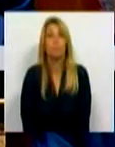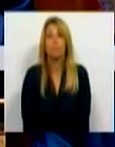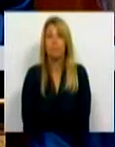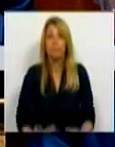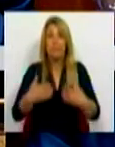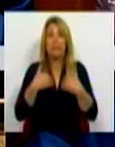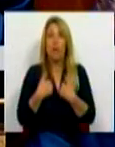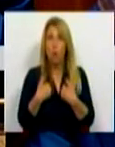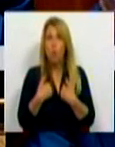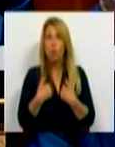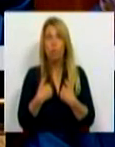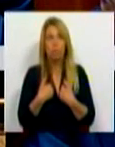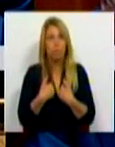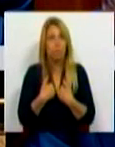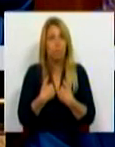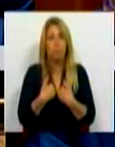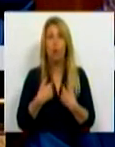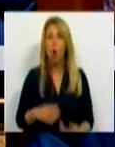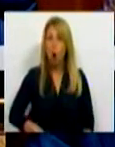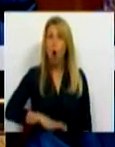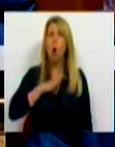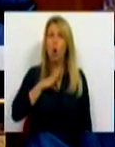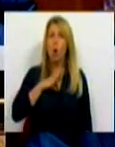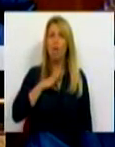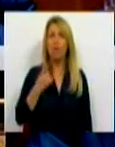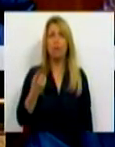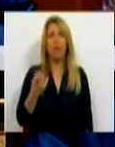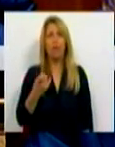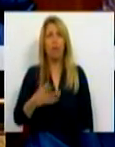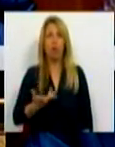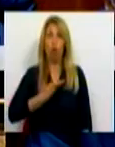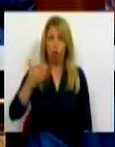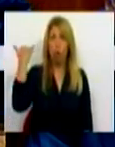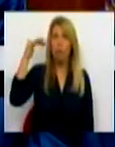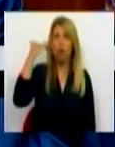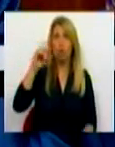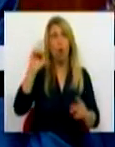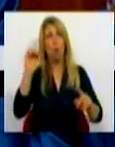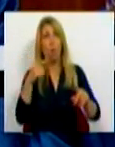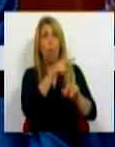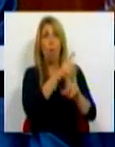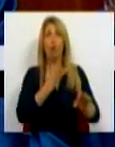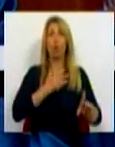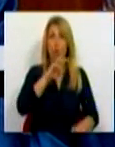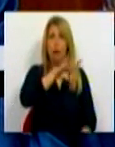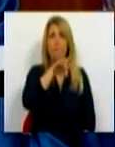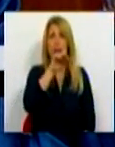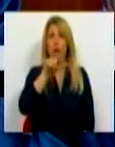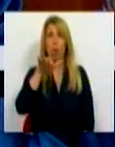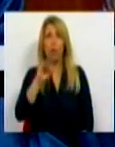nem eu teria essa falta de confiança no Dr. Pedro Passos Coelho e na Dra. Maria Luísa Albuquerque. E, portanto, Sr.